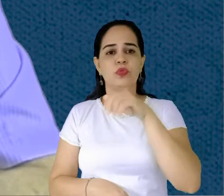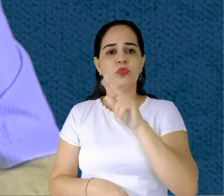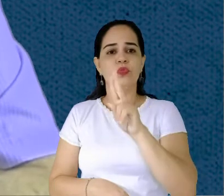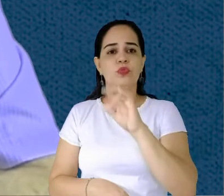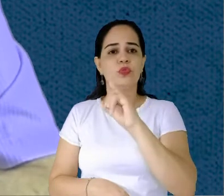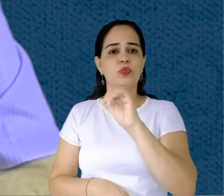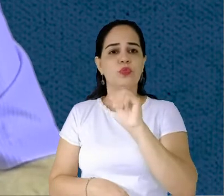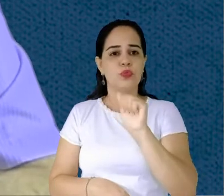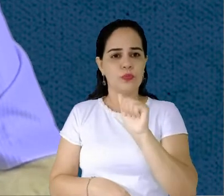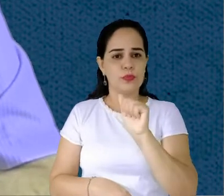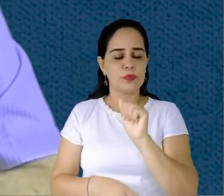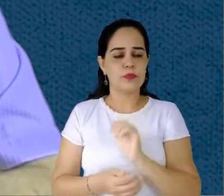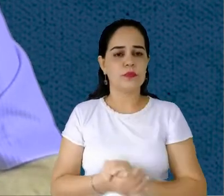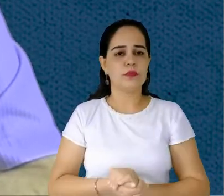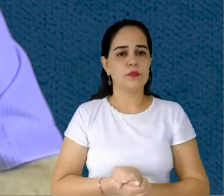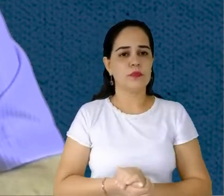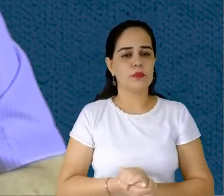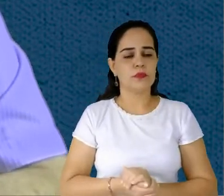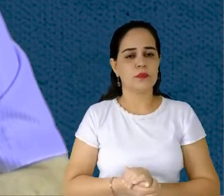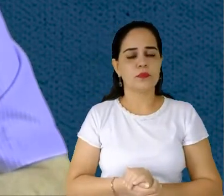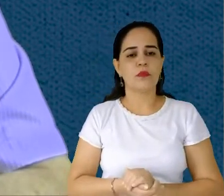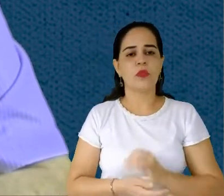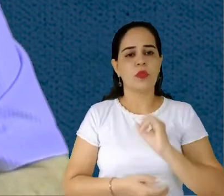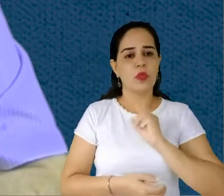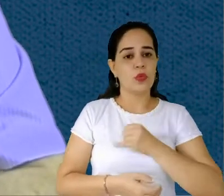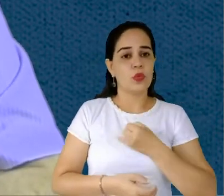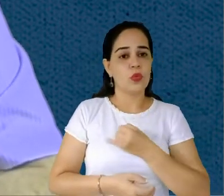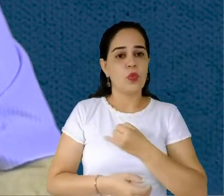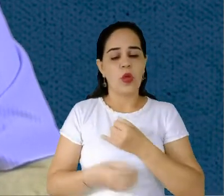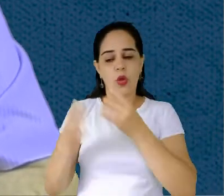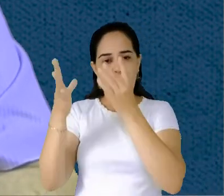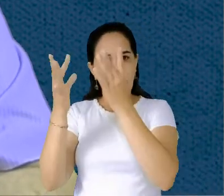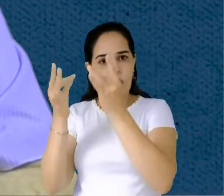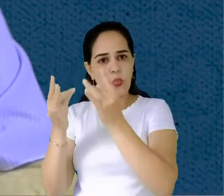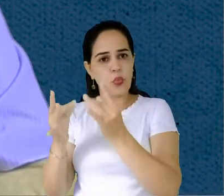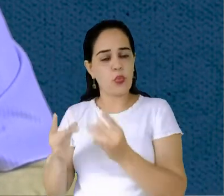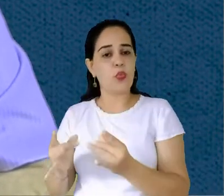João então descreve esta cidade,